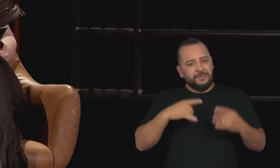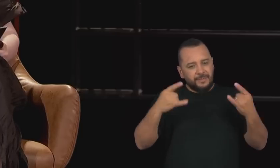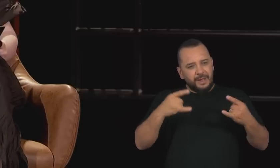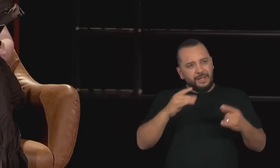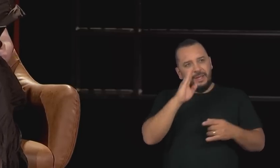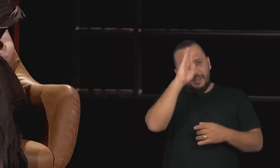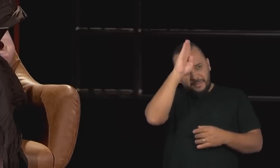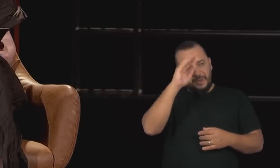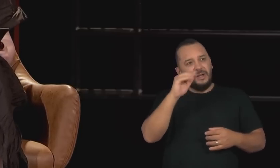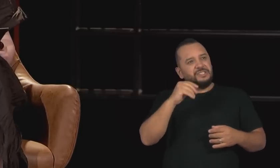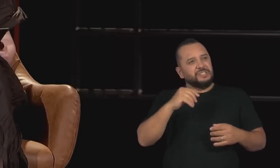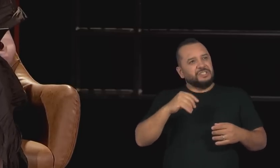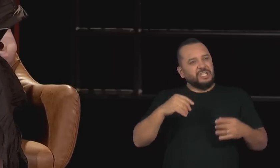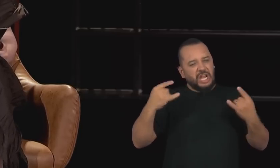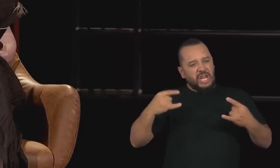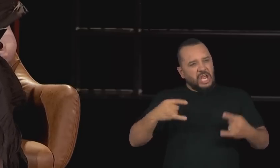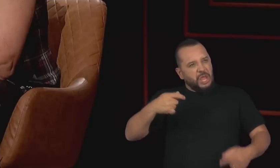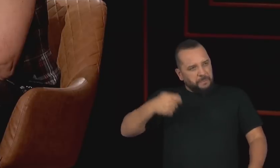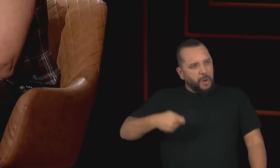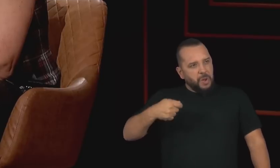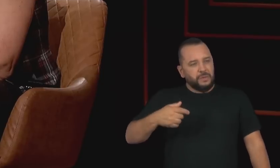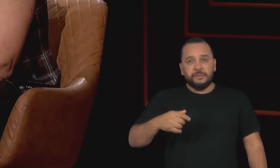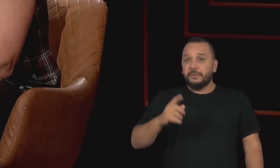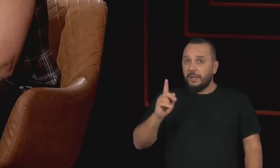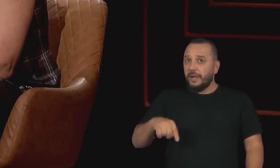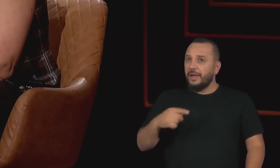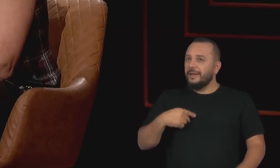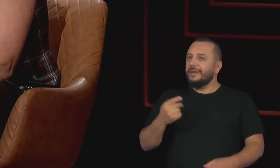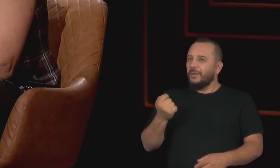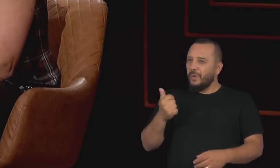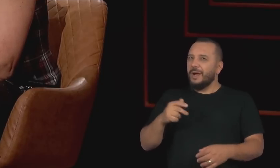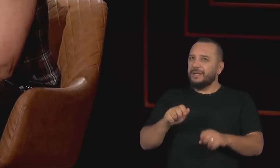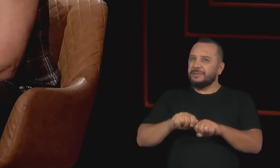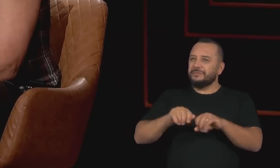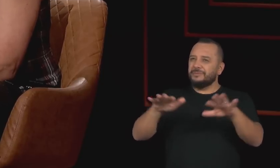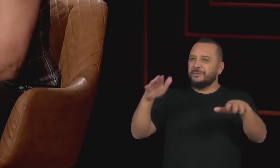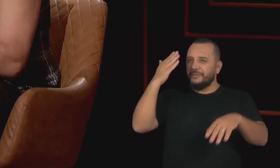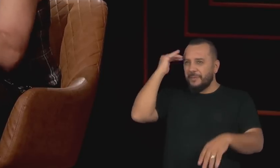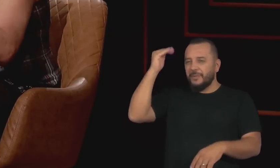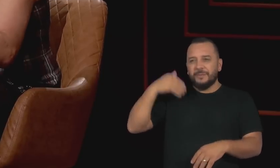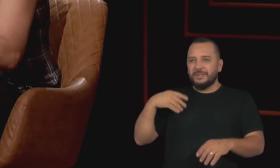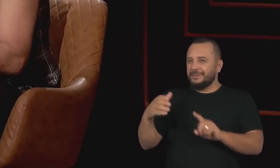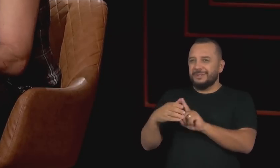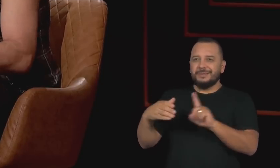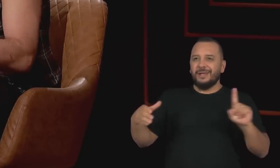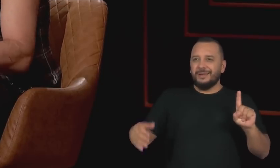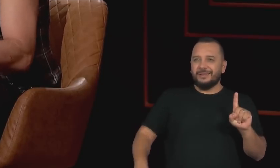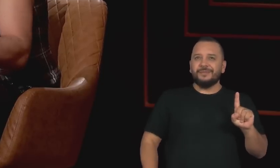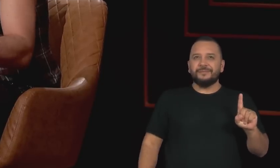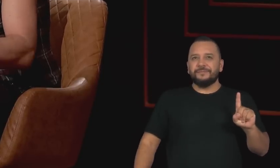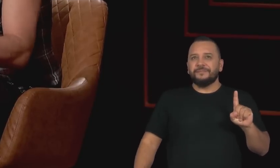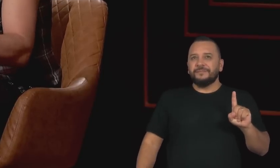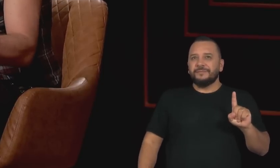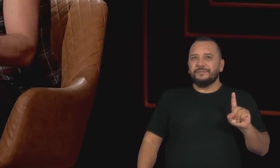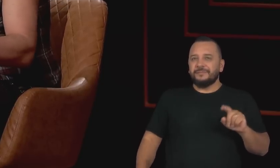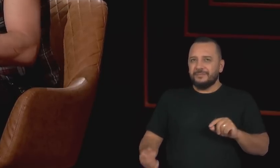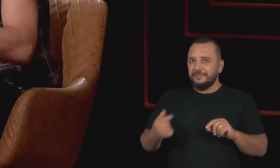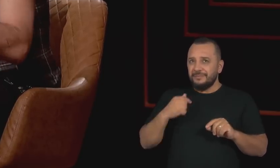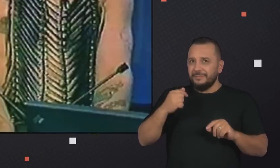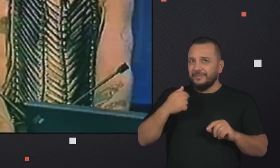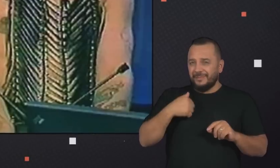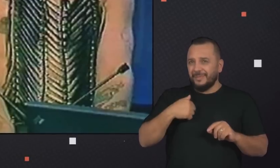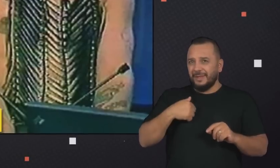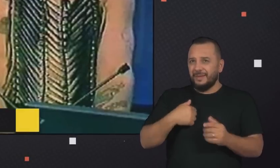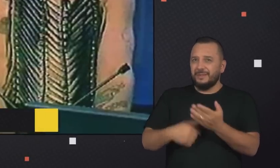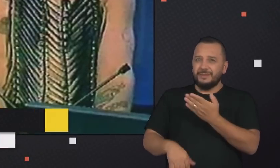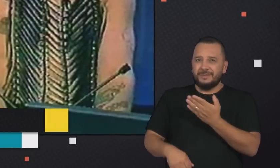heavy metal e hardcore. Sim, era uma banda para ter estourado, de verdade. Mas eu saí porque era muito... Não é que eu saí, o